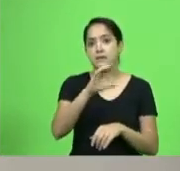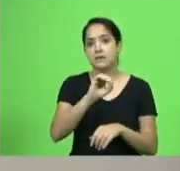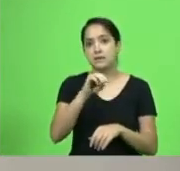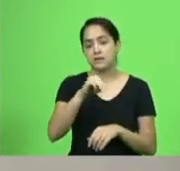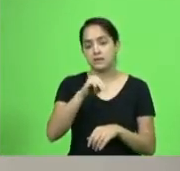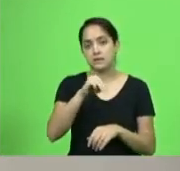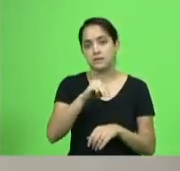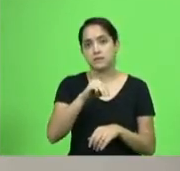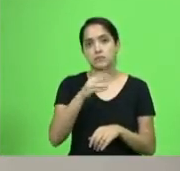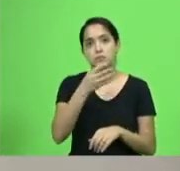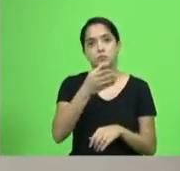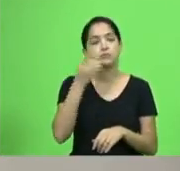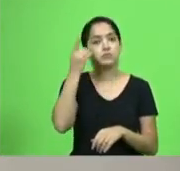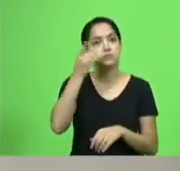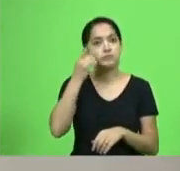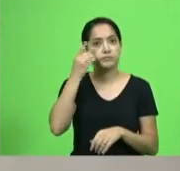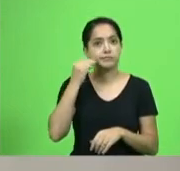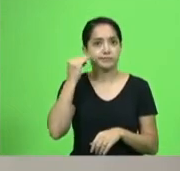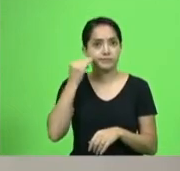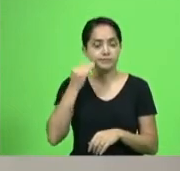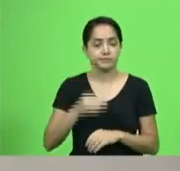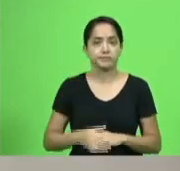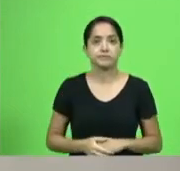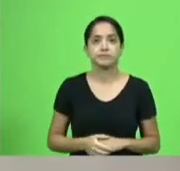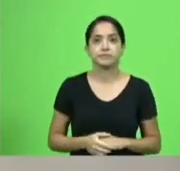fará uso da palavra o deputado Márcio Machado.